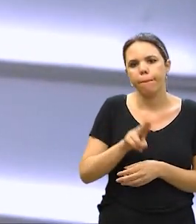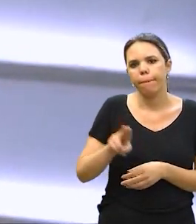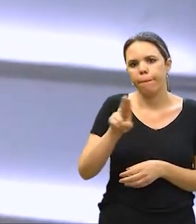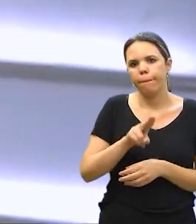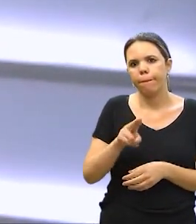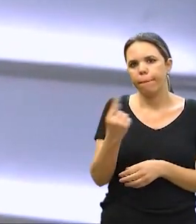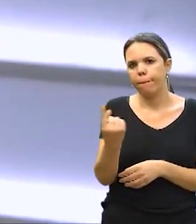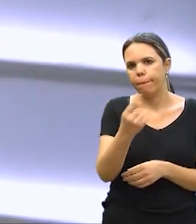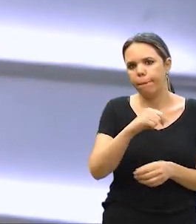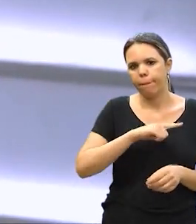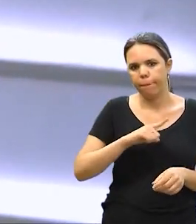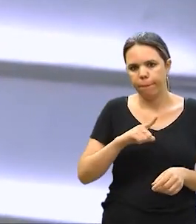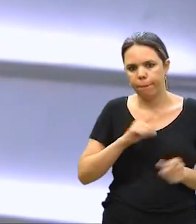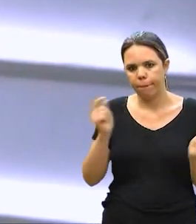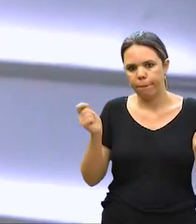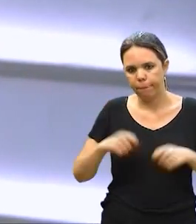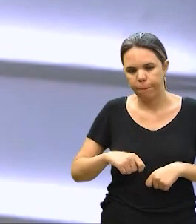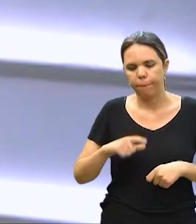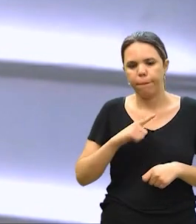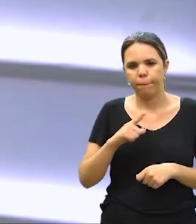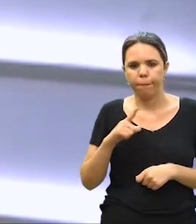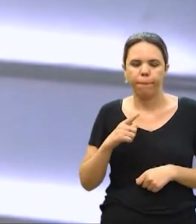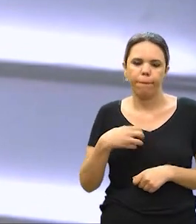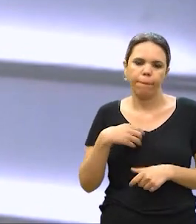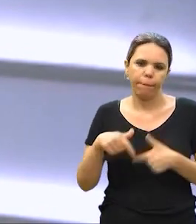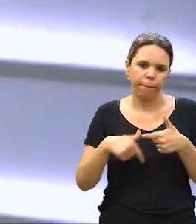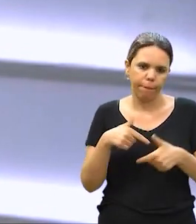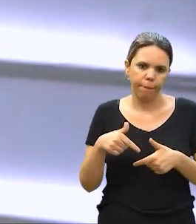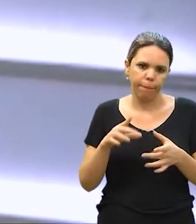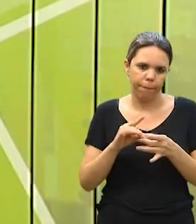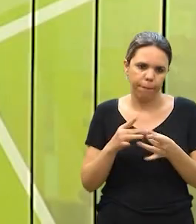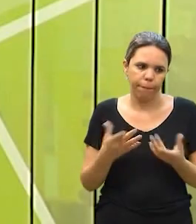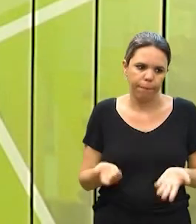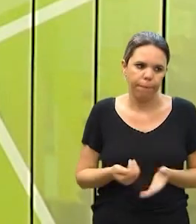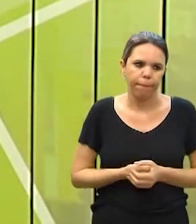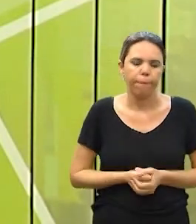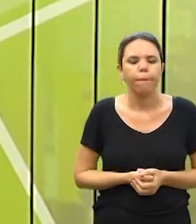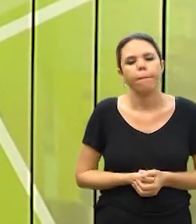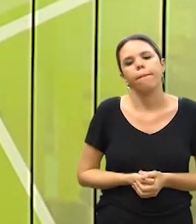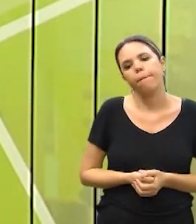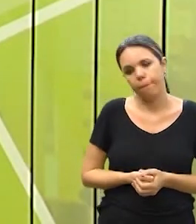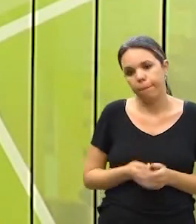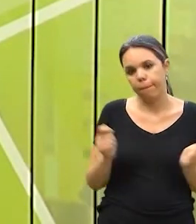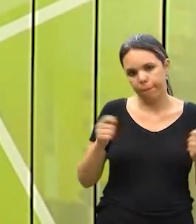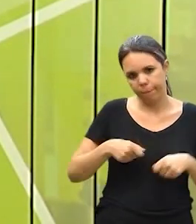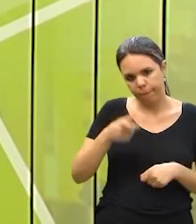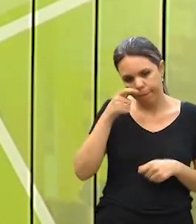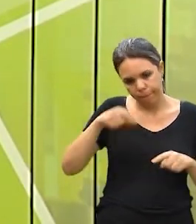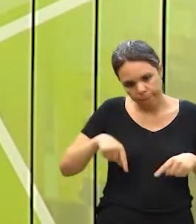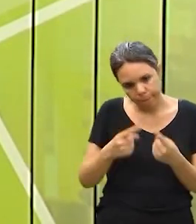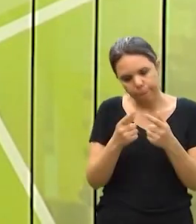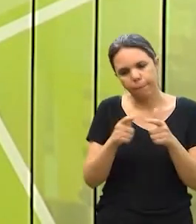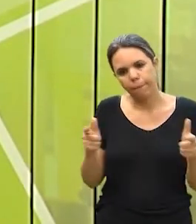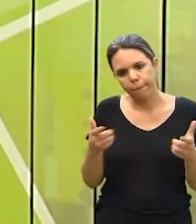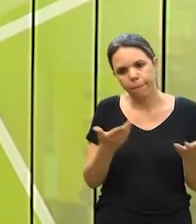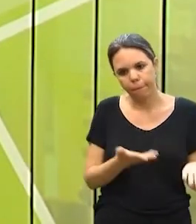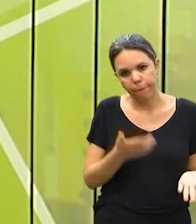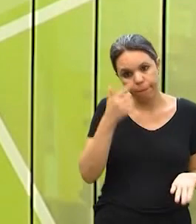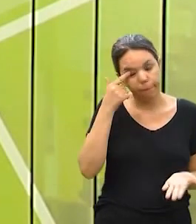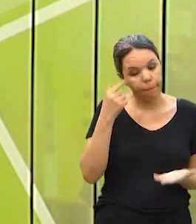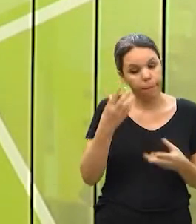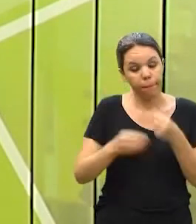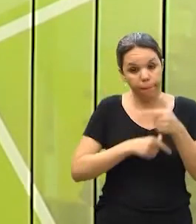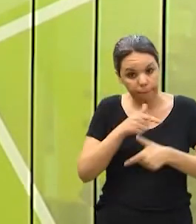que cada área tem, que pode ter aí os tipos de atividades relacionadas. Dá para ver que os desafios são grandes,